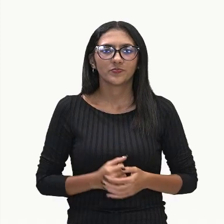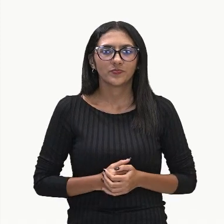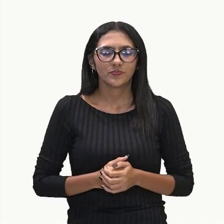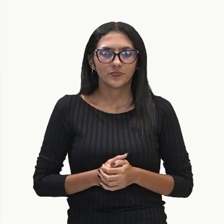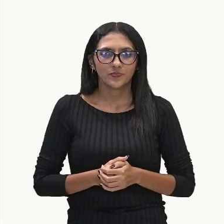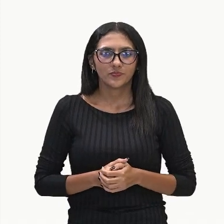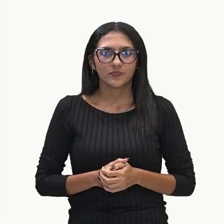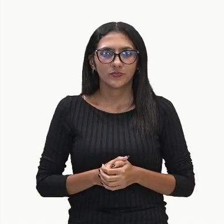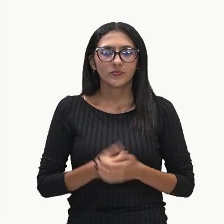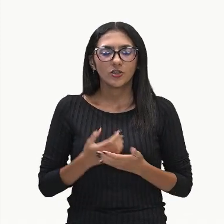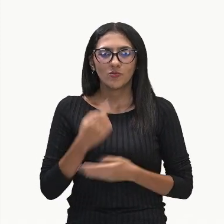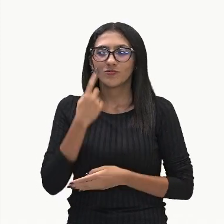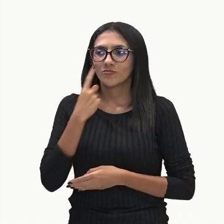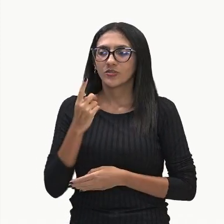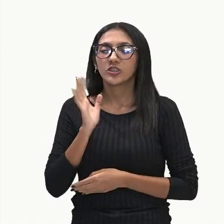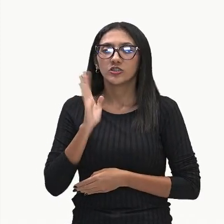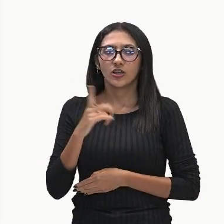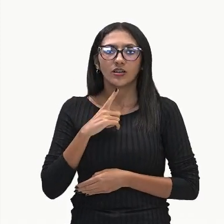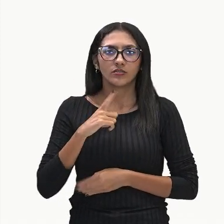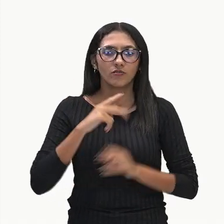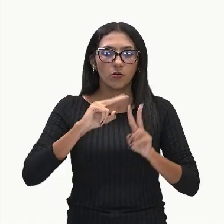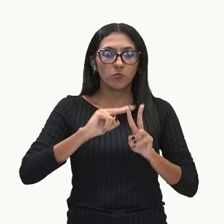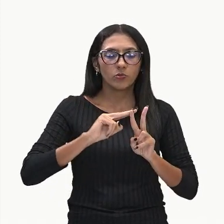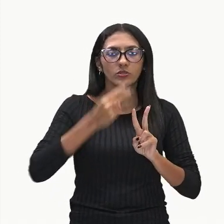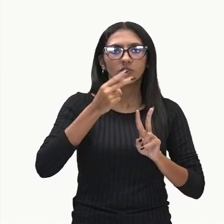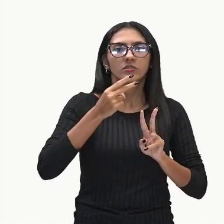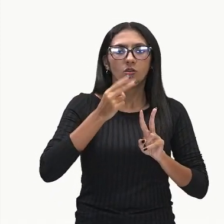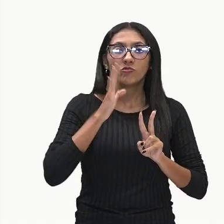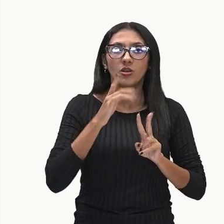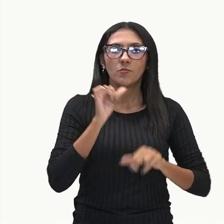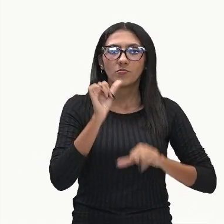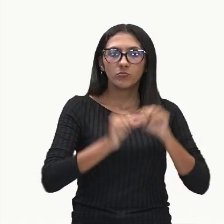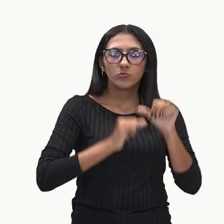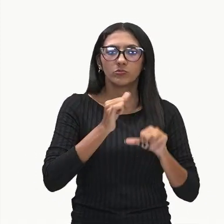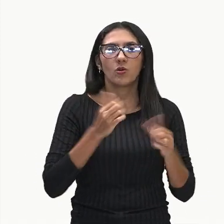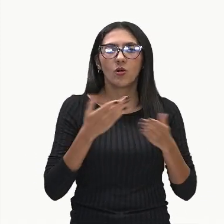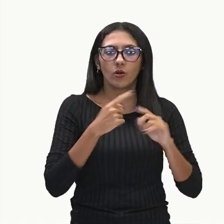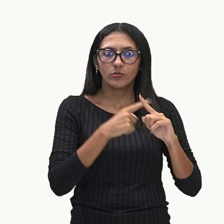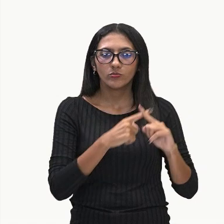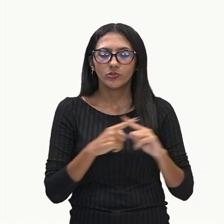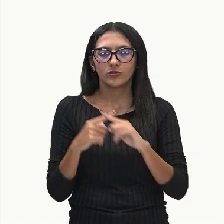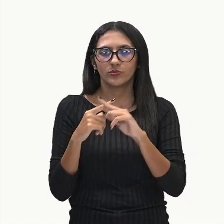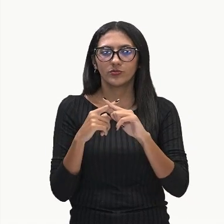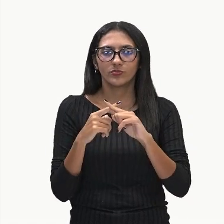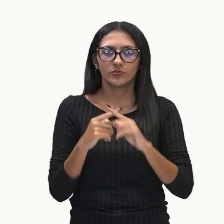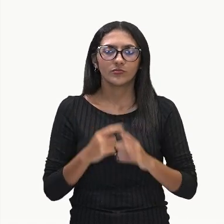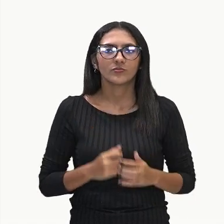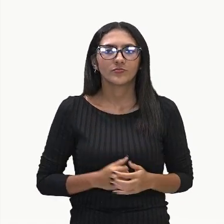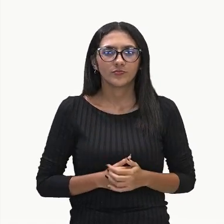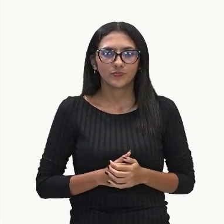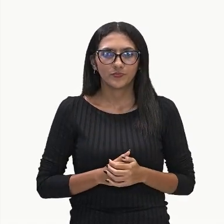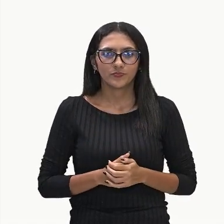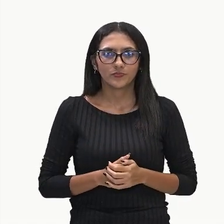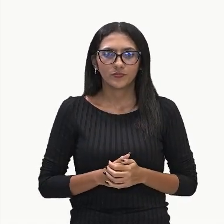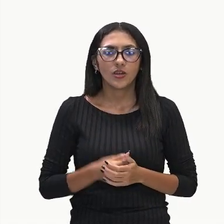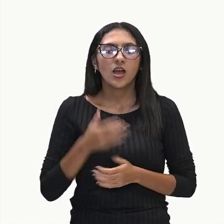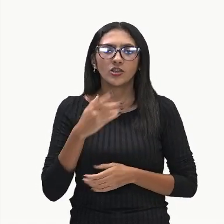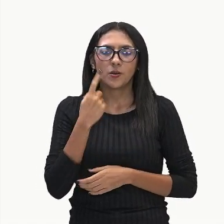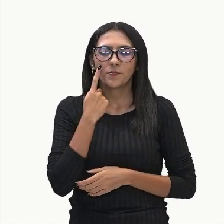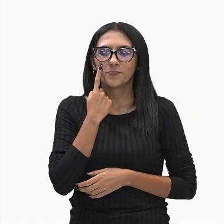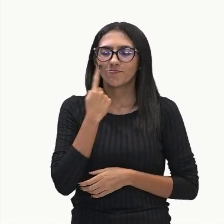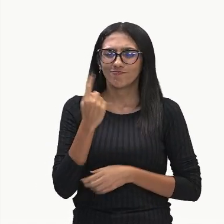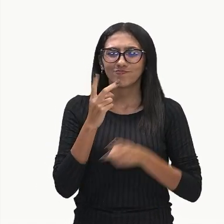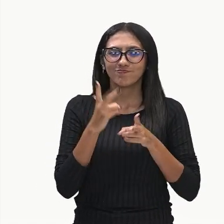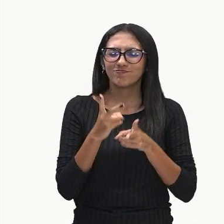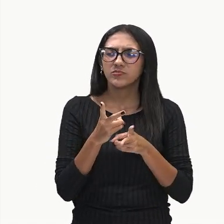já transformou a potenciação em uma multiplicação ali de fatores iguais. Agora você consegue visualizar